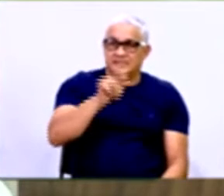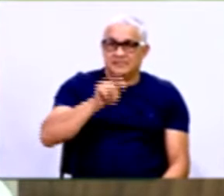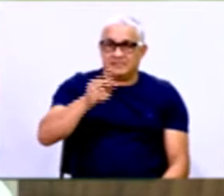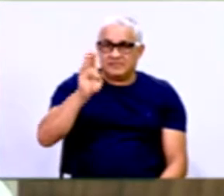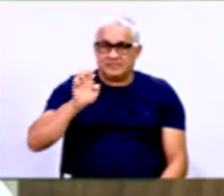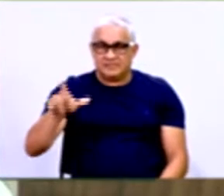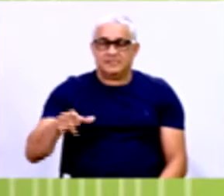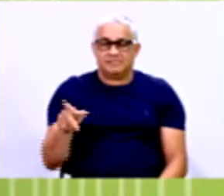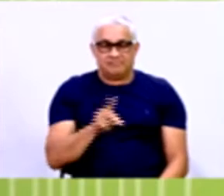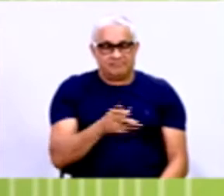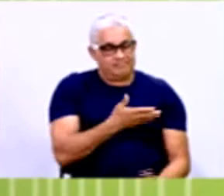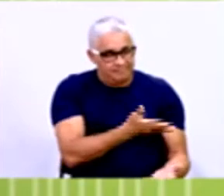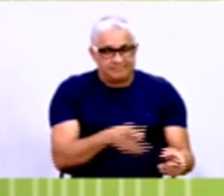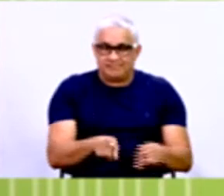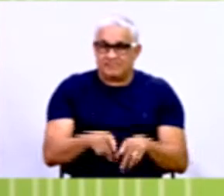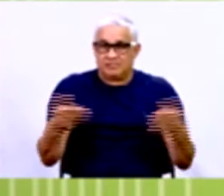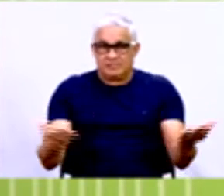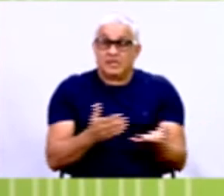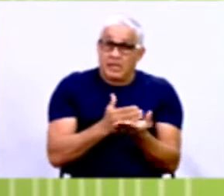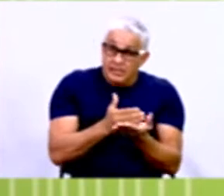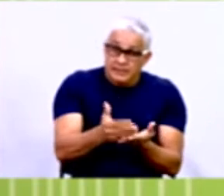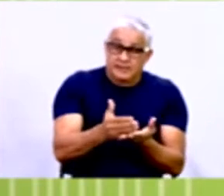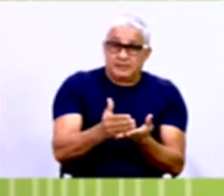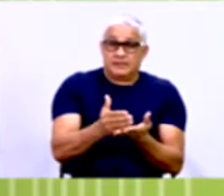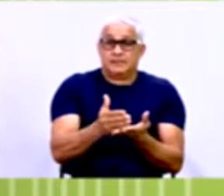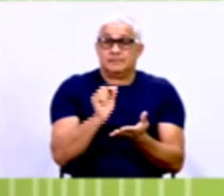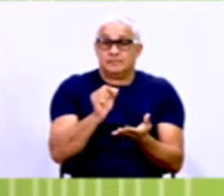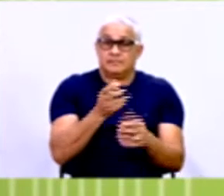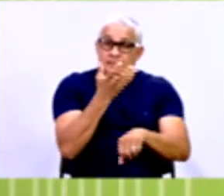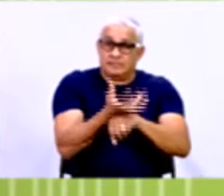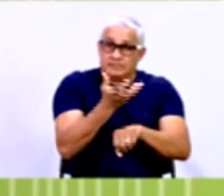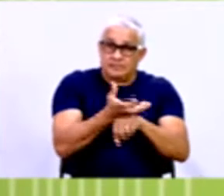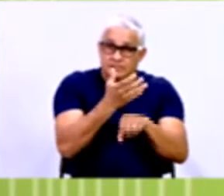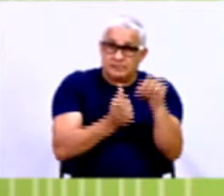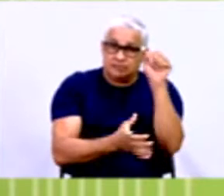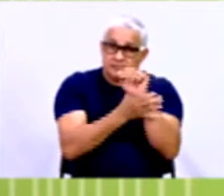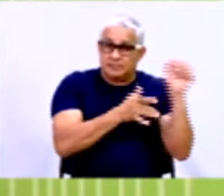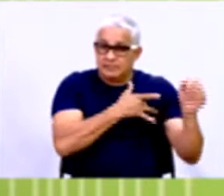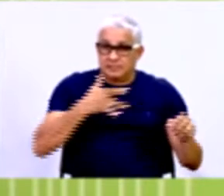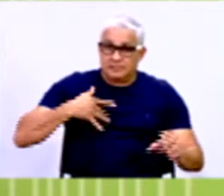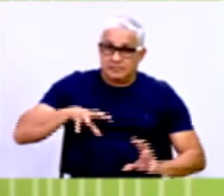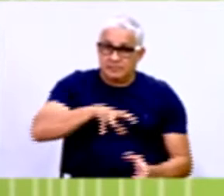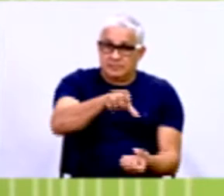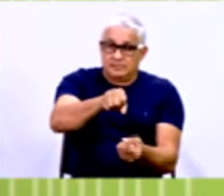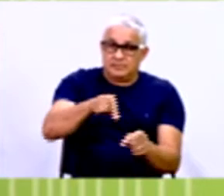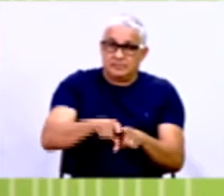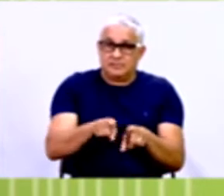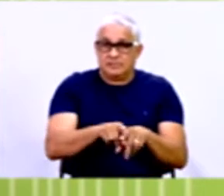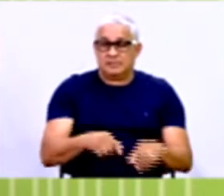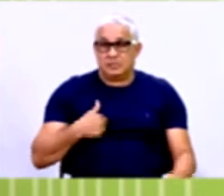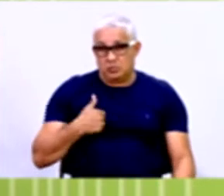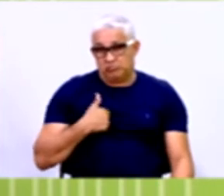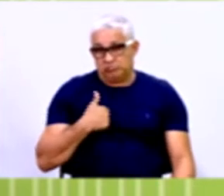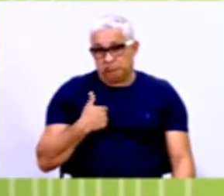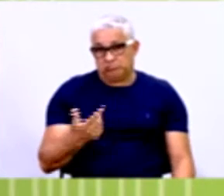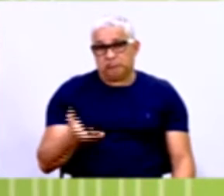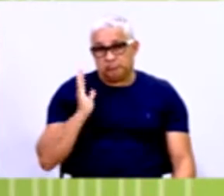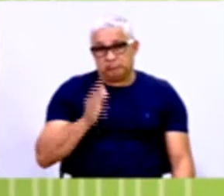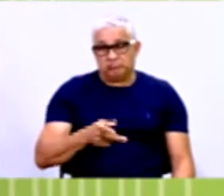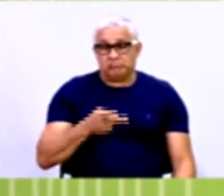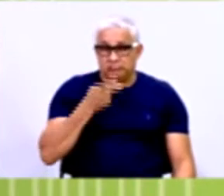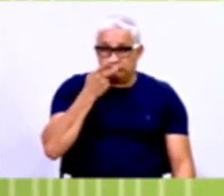nós estaremos trabalhando com vocês, iniciando a nossa disciplina, que é Segurança, Saúde e Meio Ambiente. Eu, como já falei,